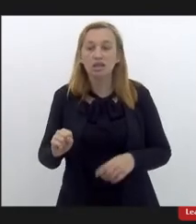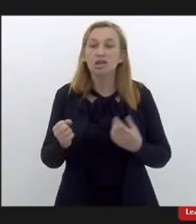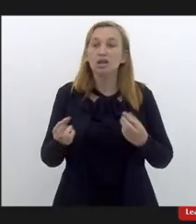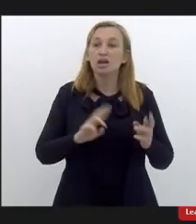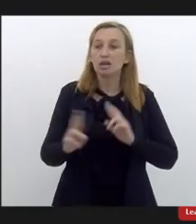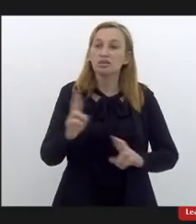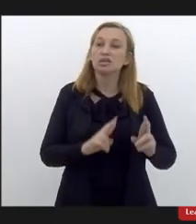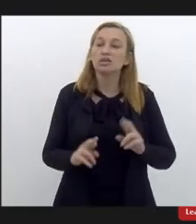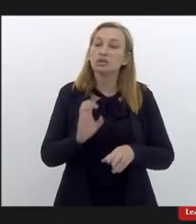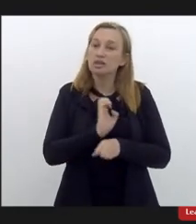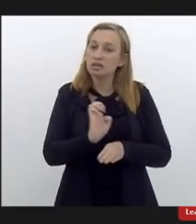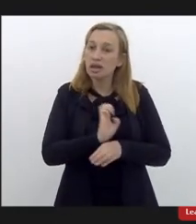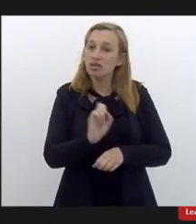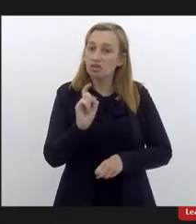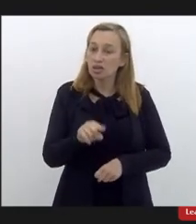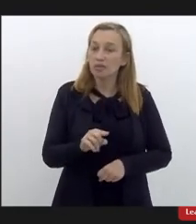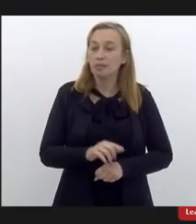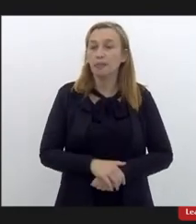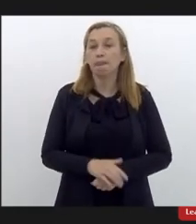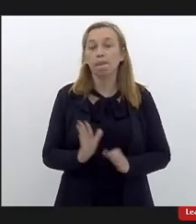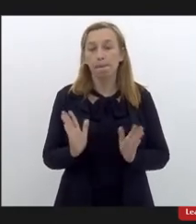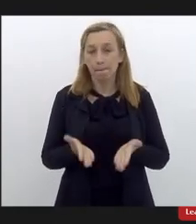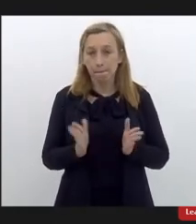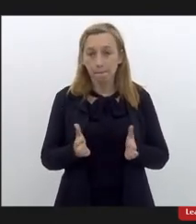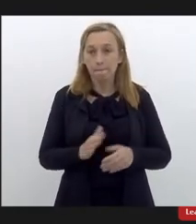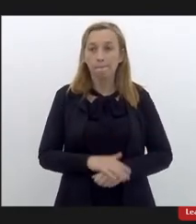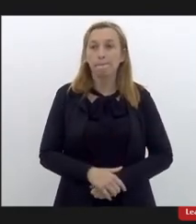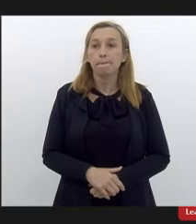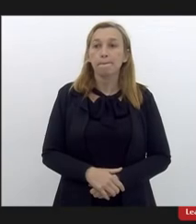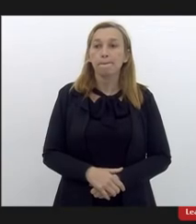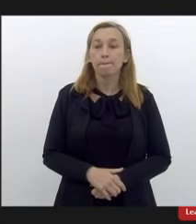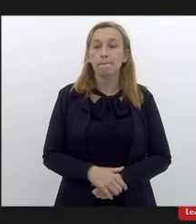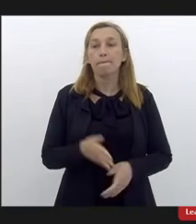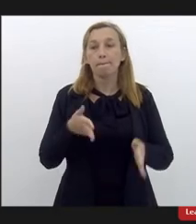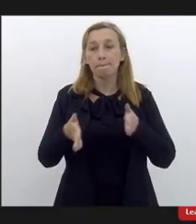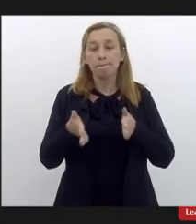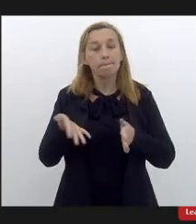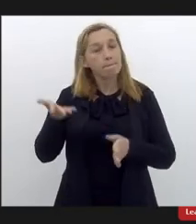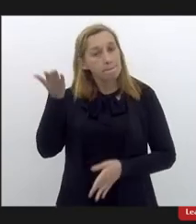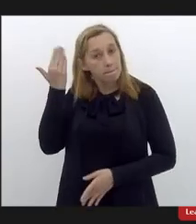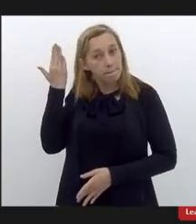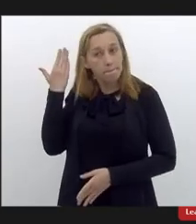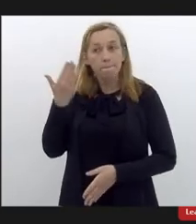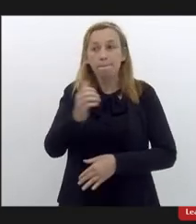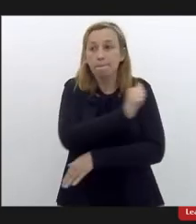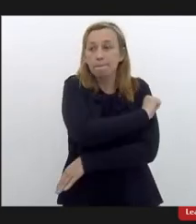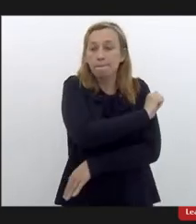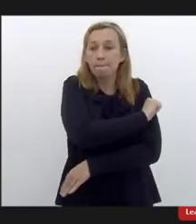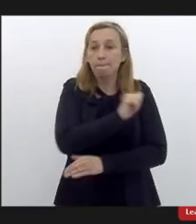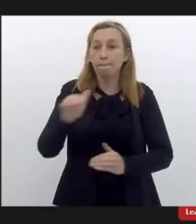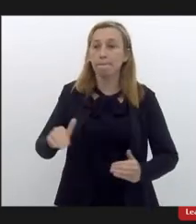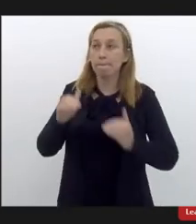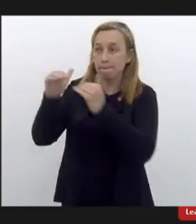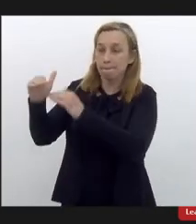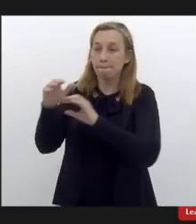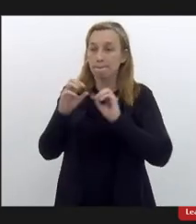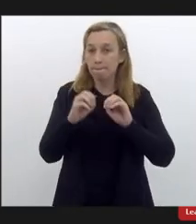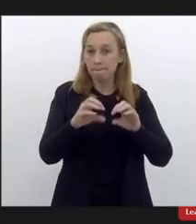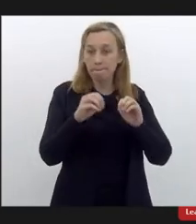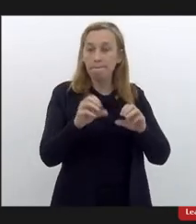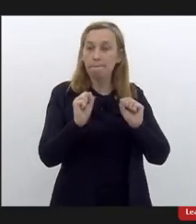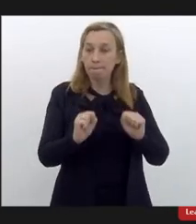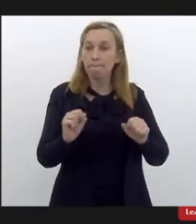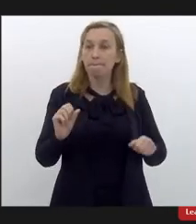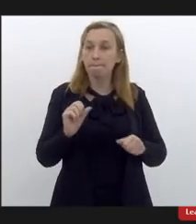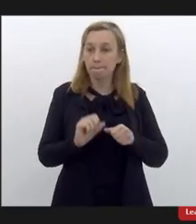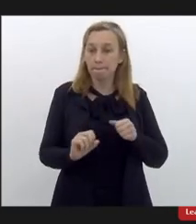aos estágios, né? Hoje, até o período passado, os alunos do ensino superior podiam realizar